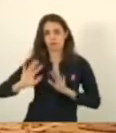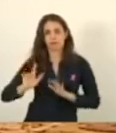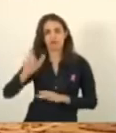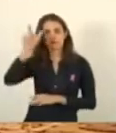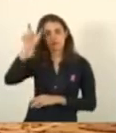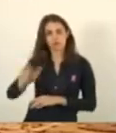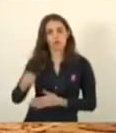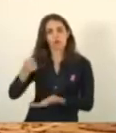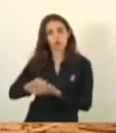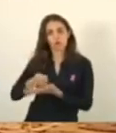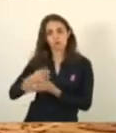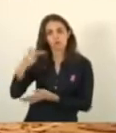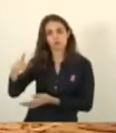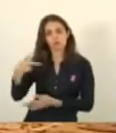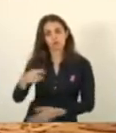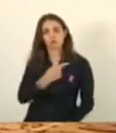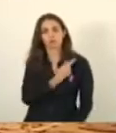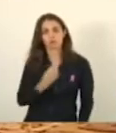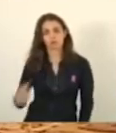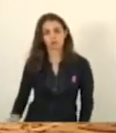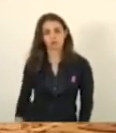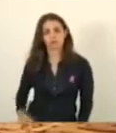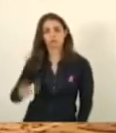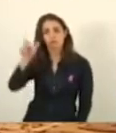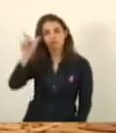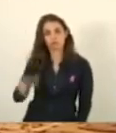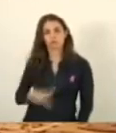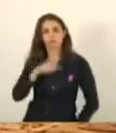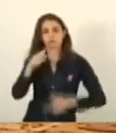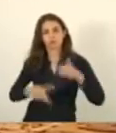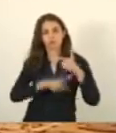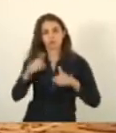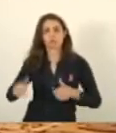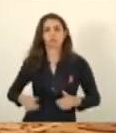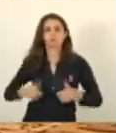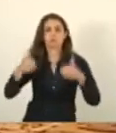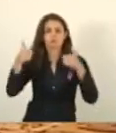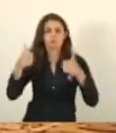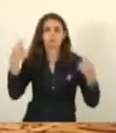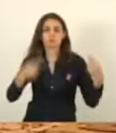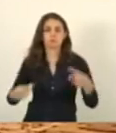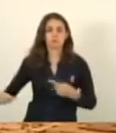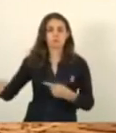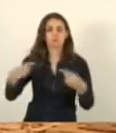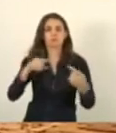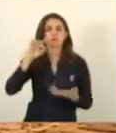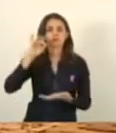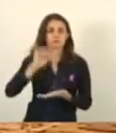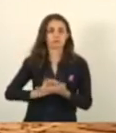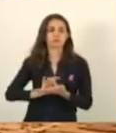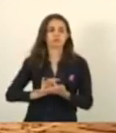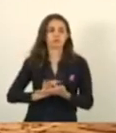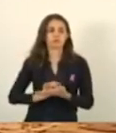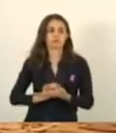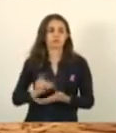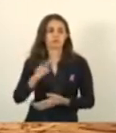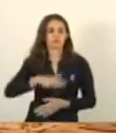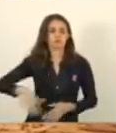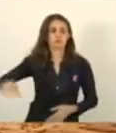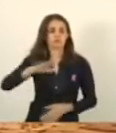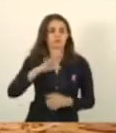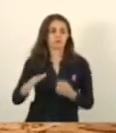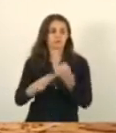realmente cobrando de Vossa Excelência realmente um trabalho melhor, políticas públicas efetivas realmente na área